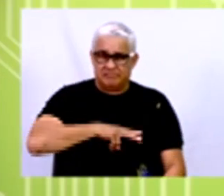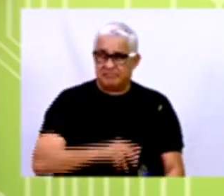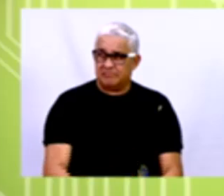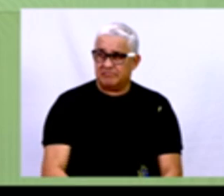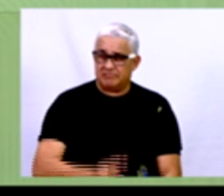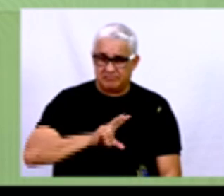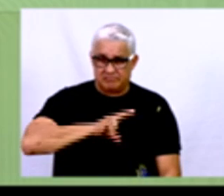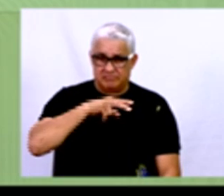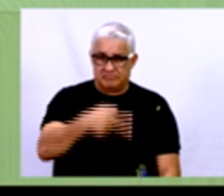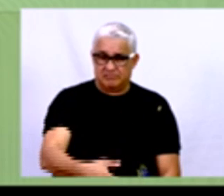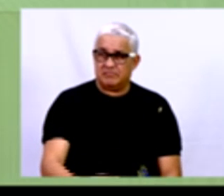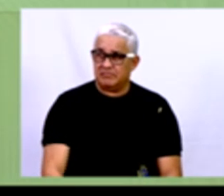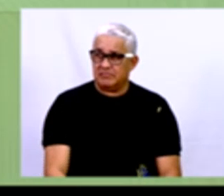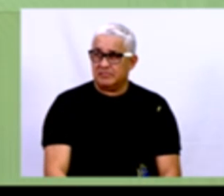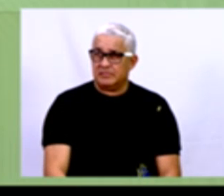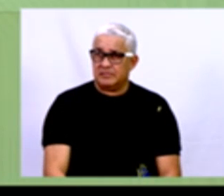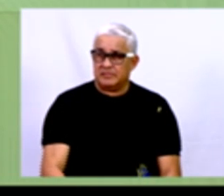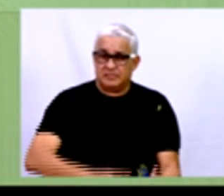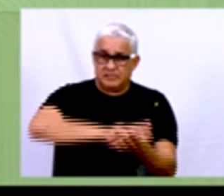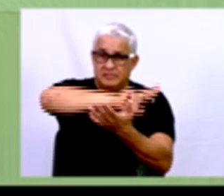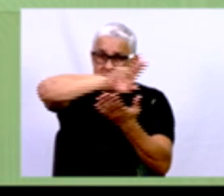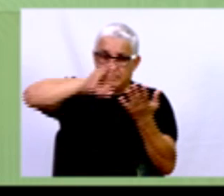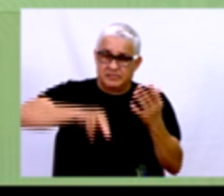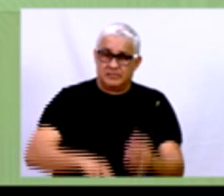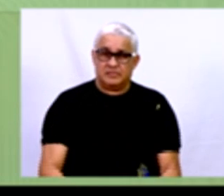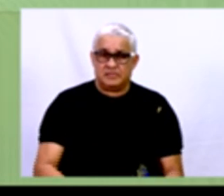Vejamos, então, as variações linguísticas.